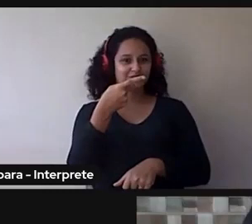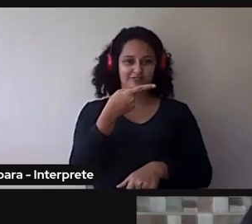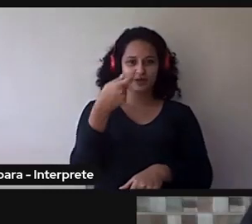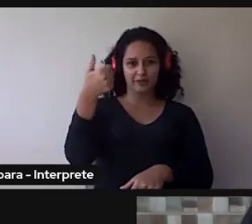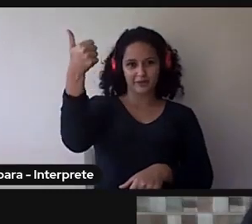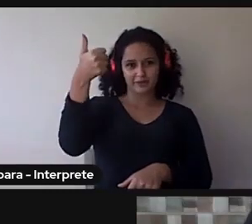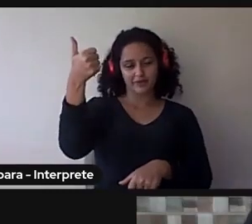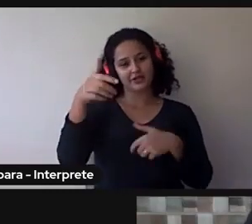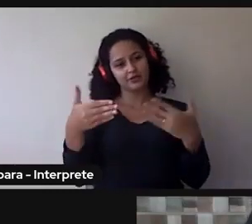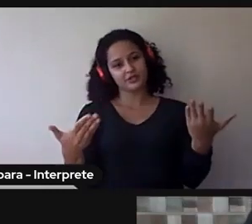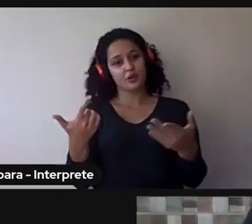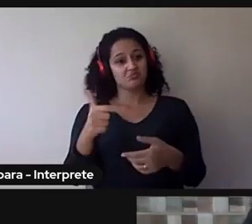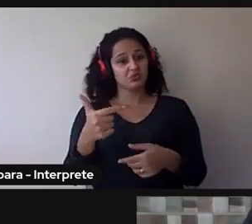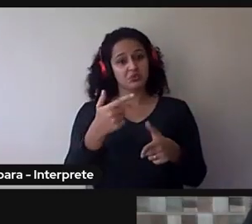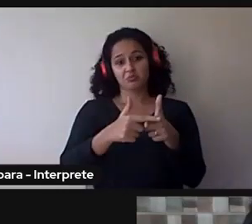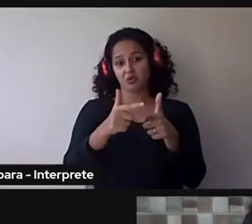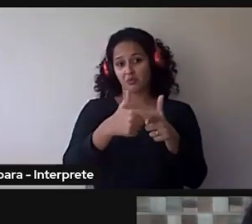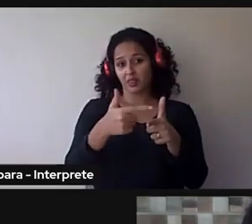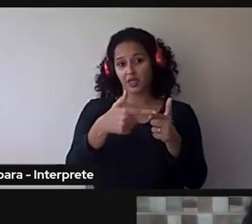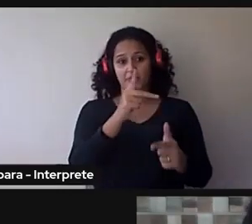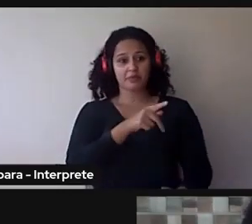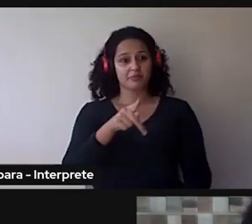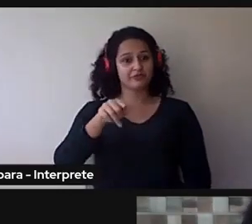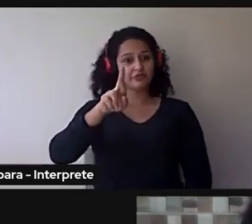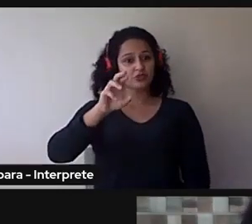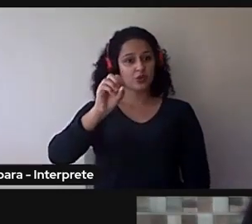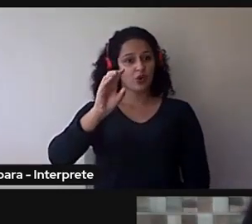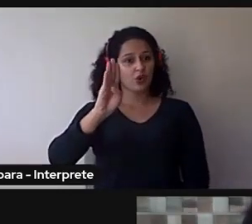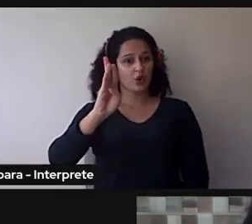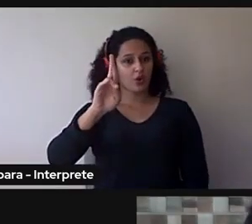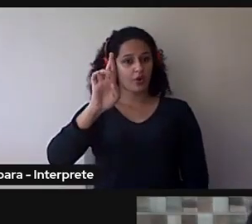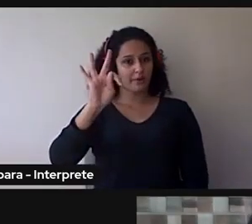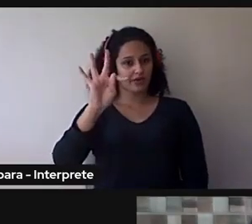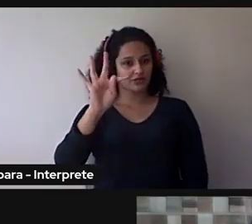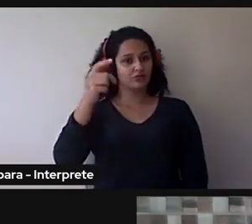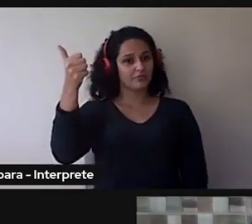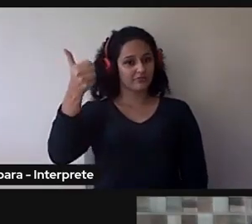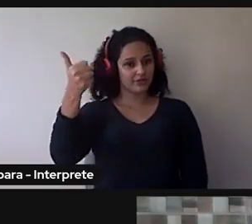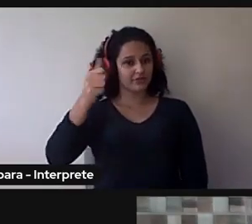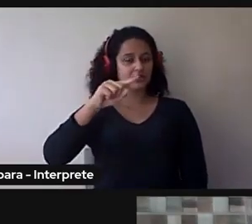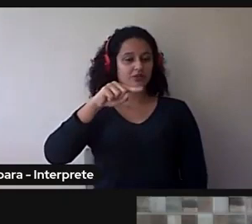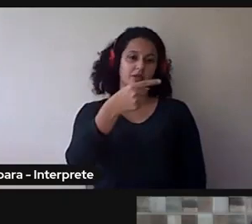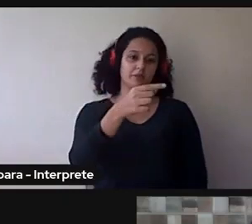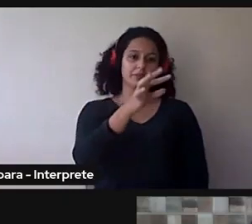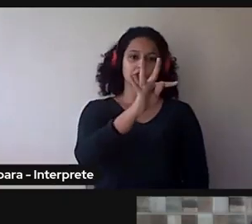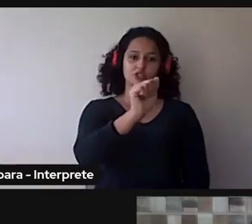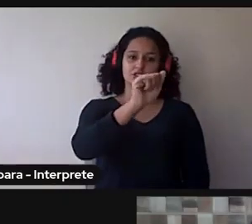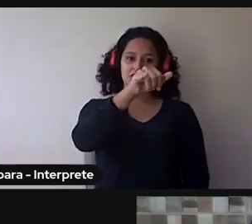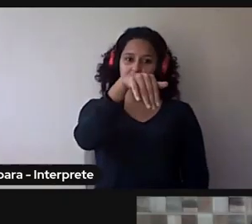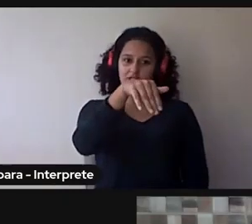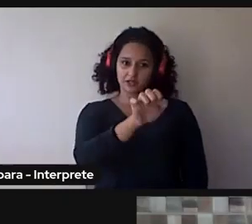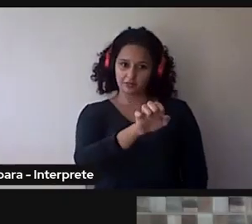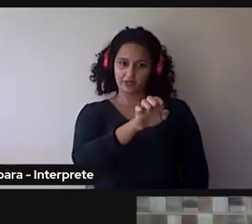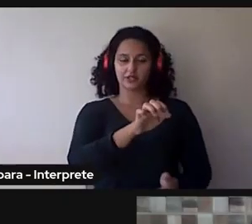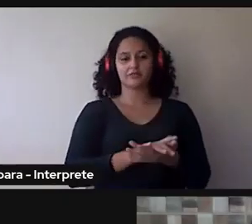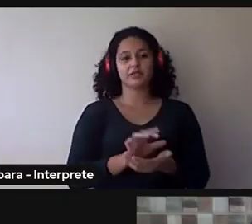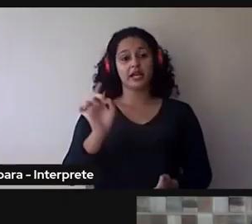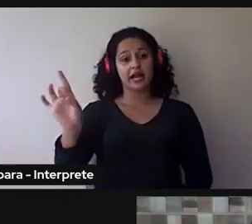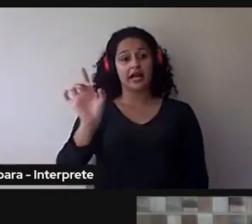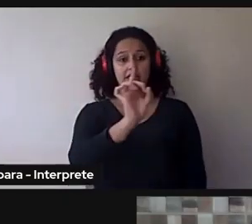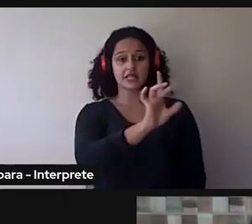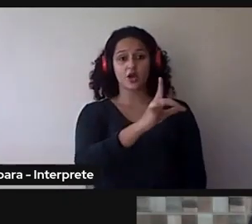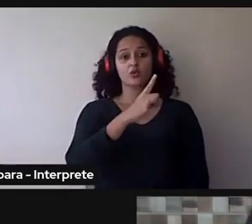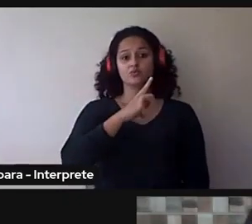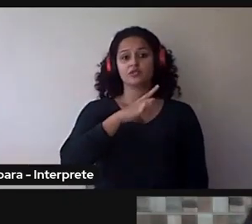nenhum problema, o professor Robert vai falar primeiro, depois entra a Taime, e cada um tem aproximadamente